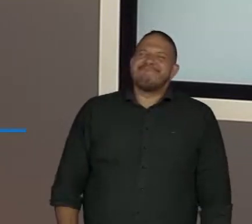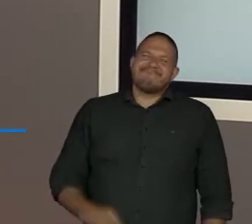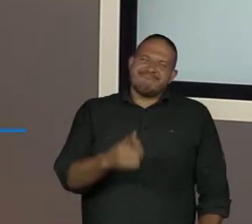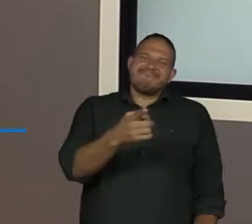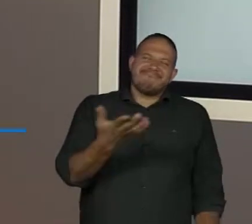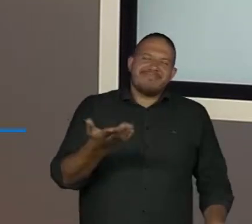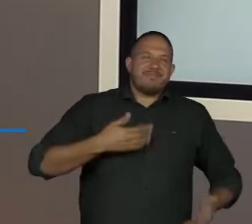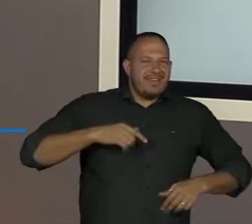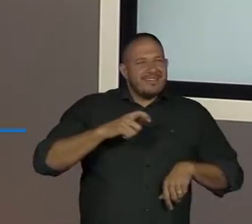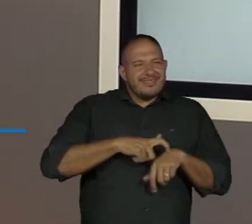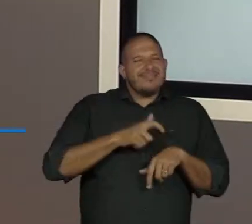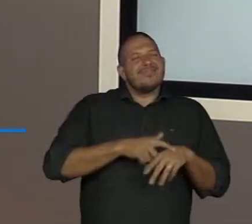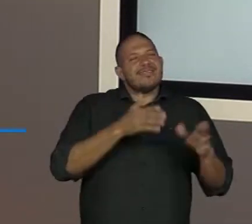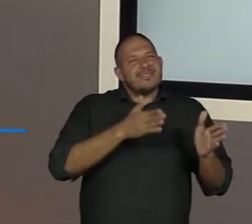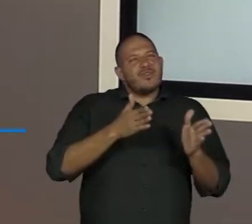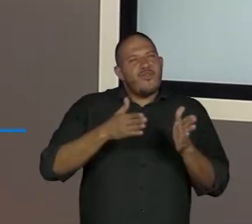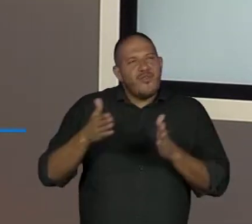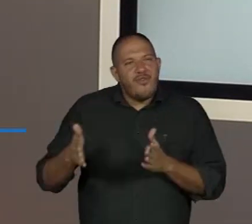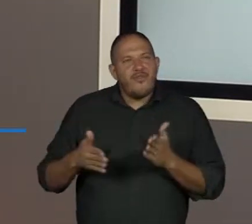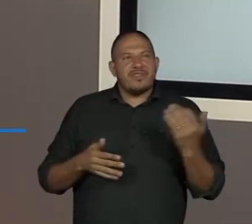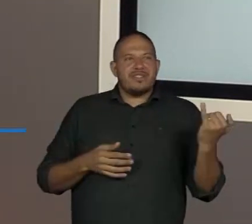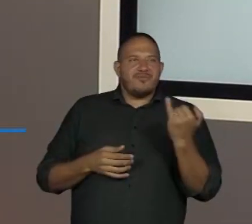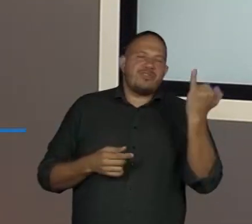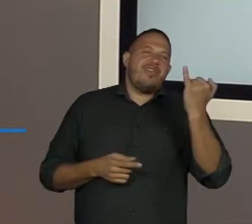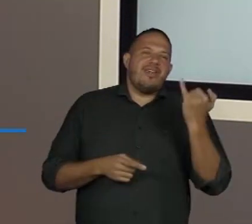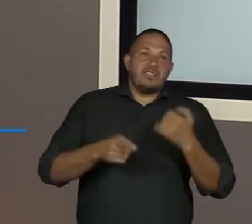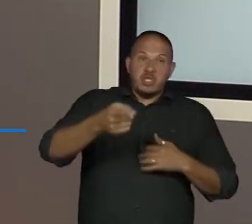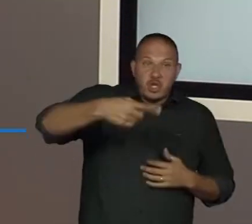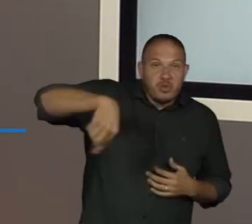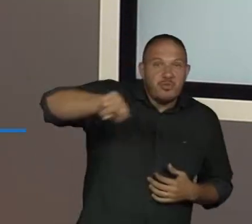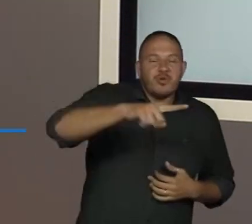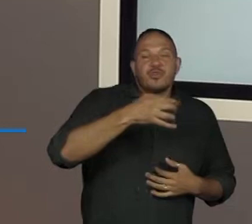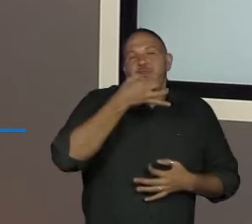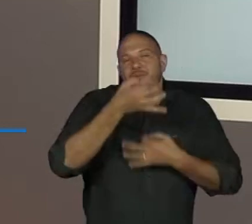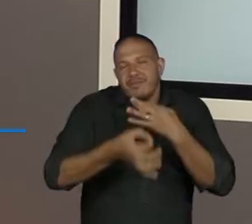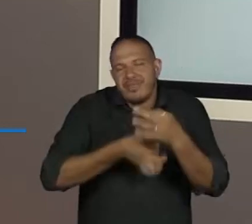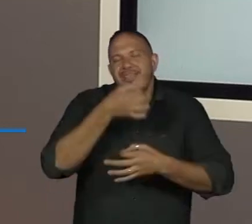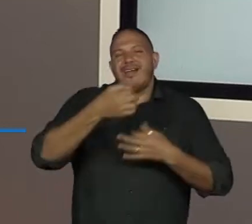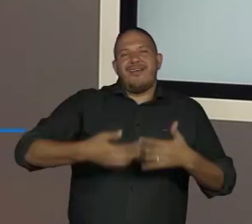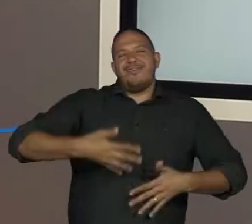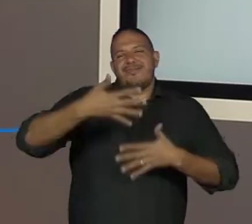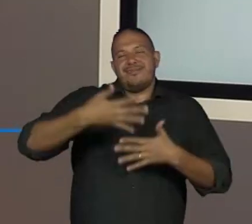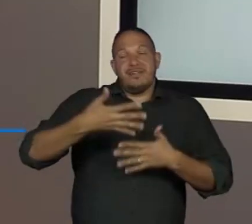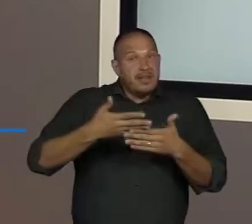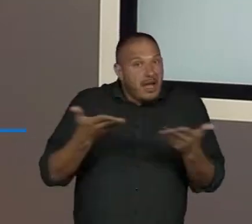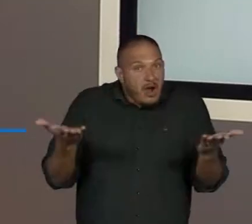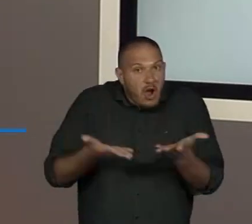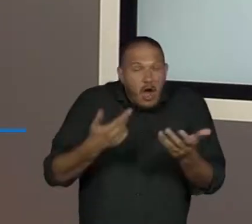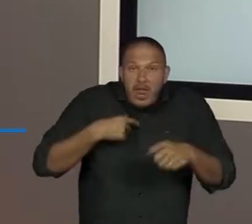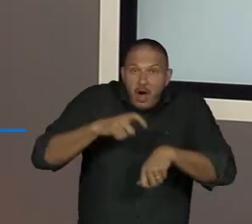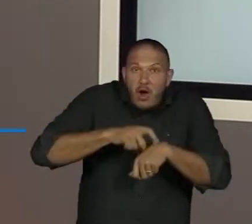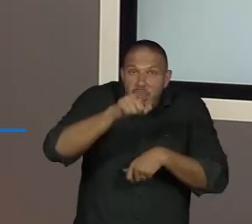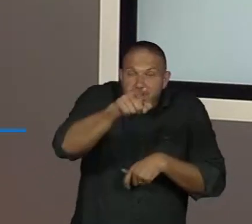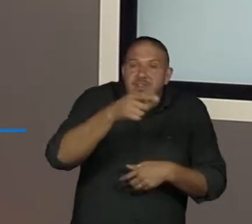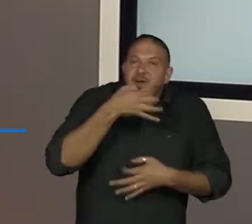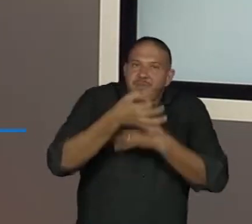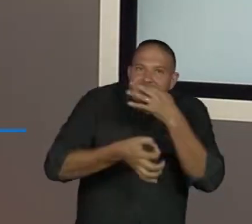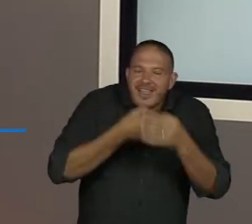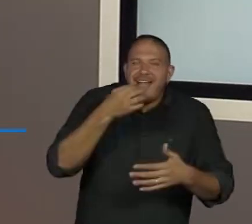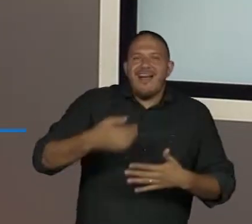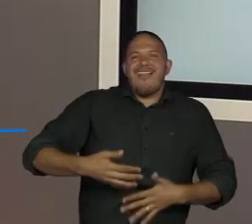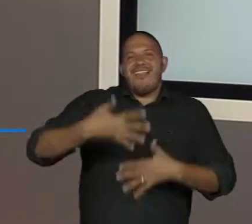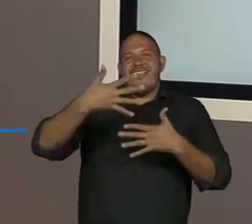uma sequência que conta inteiramente com a participação de vocês, porque é o momento de vocês falarem, vocês